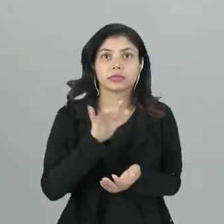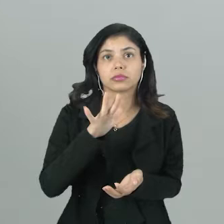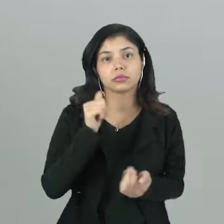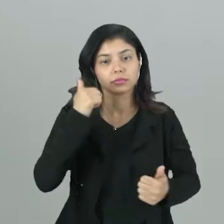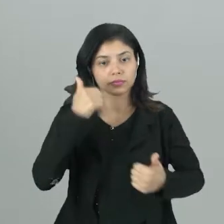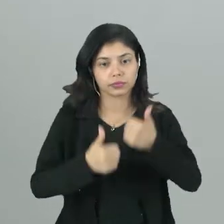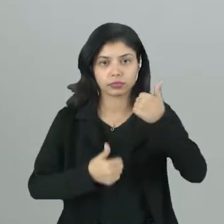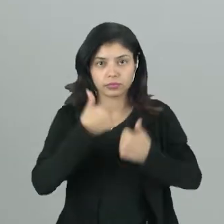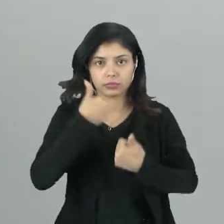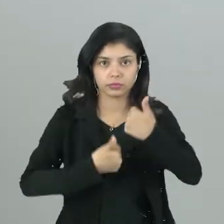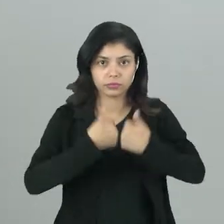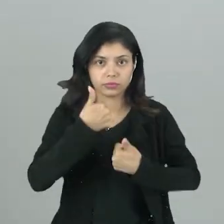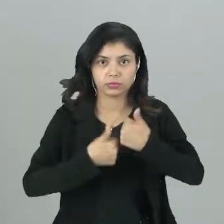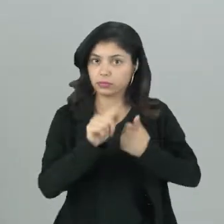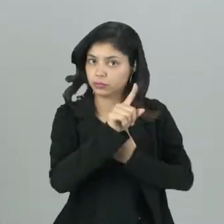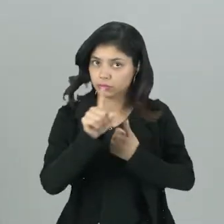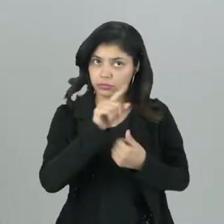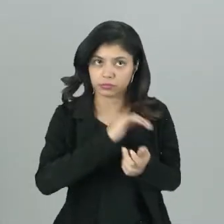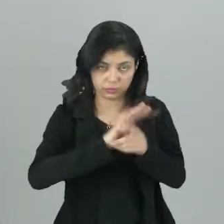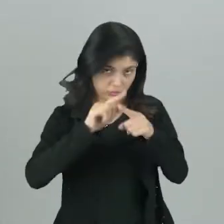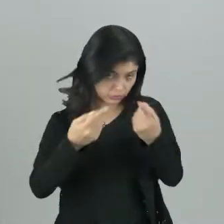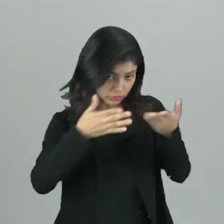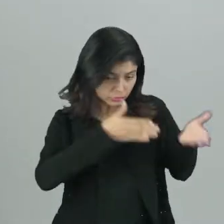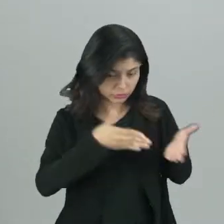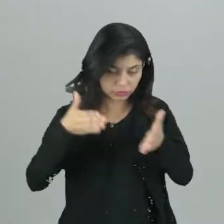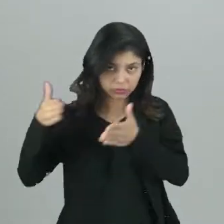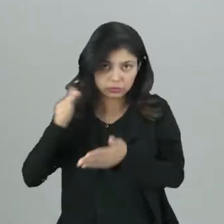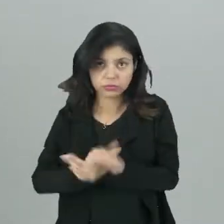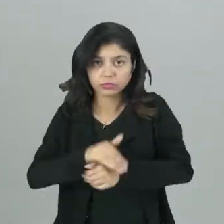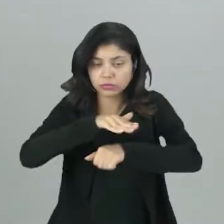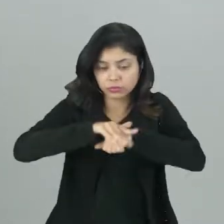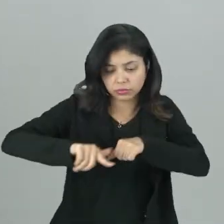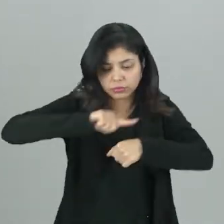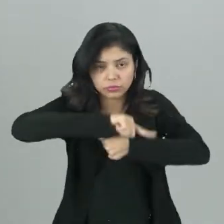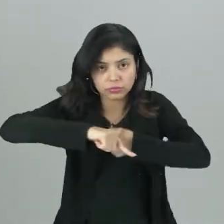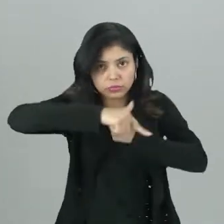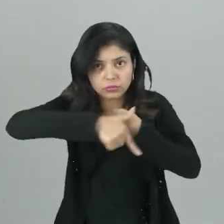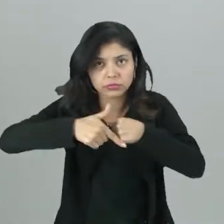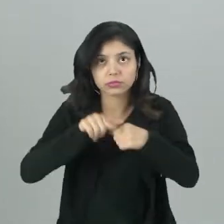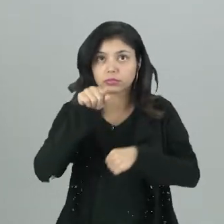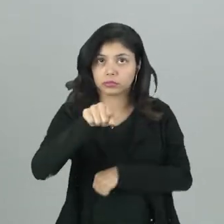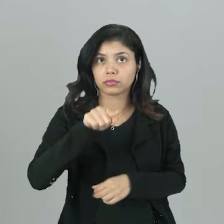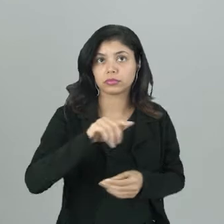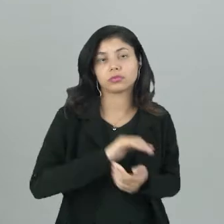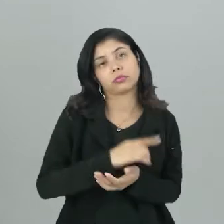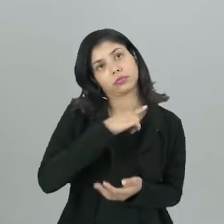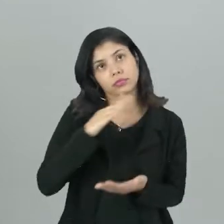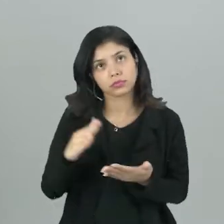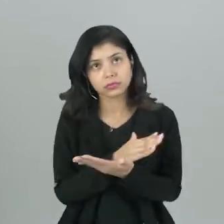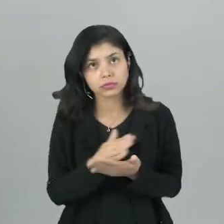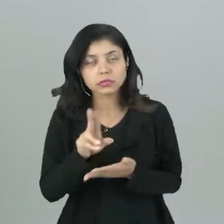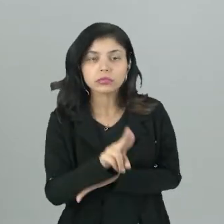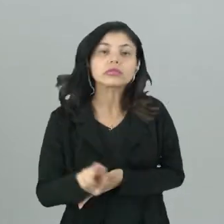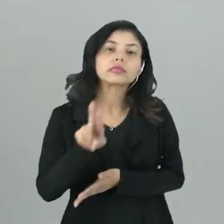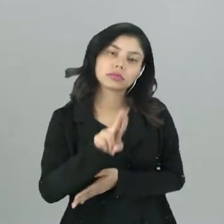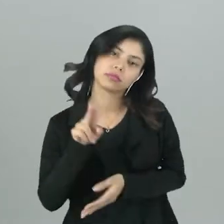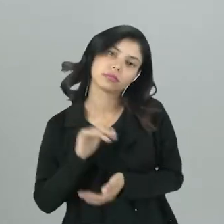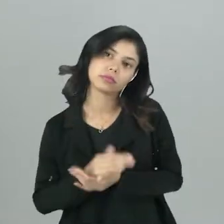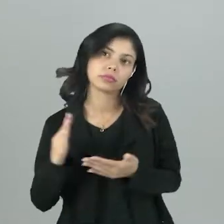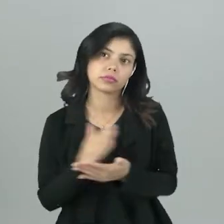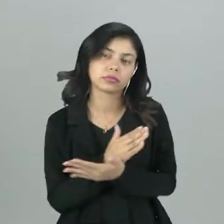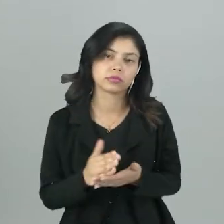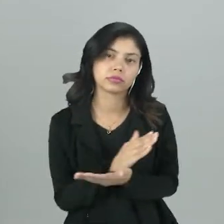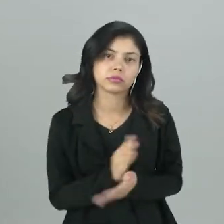as pedras umas nas outras, mas passavam a poli-las para aí ter algum utensílio e